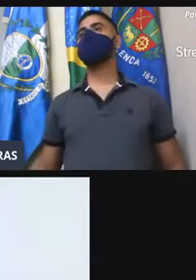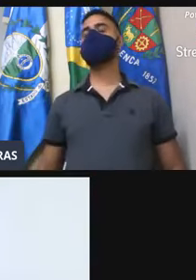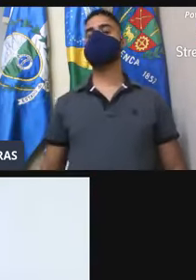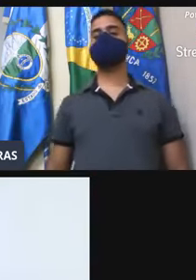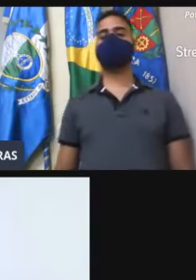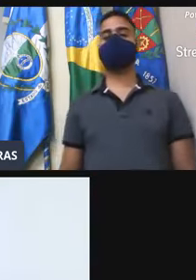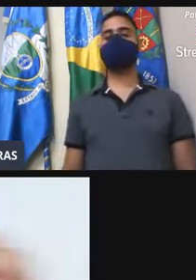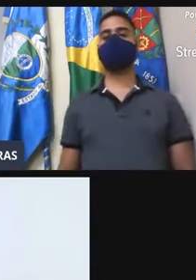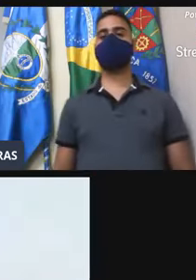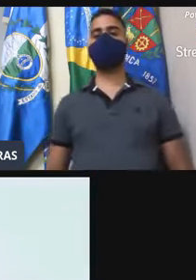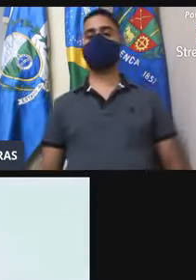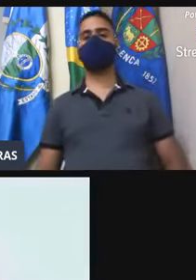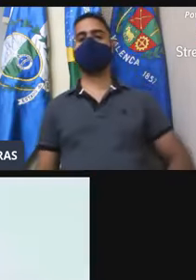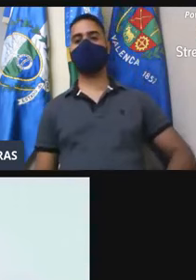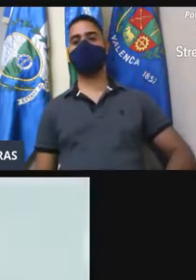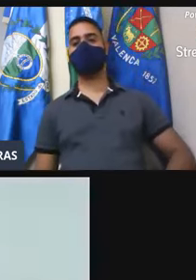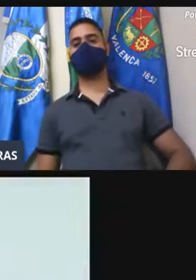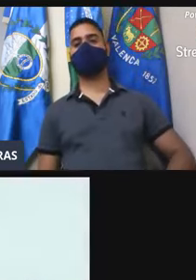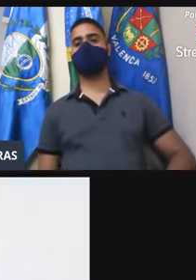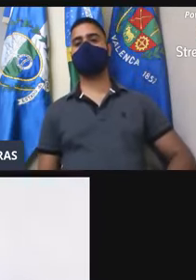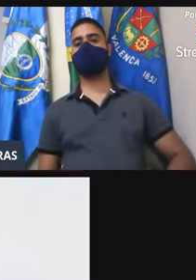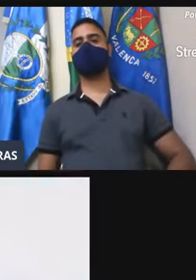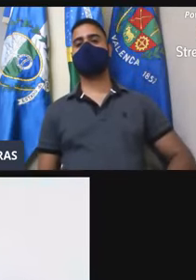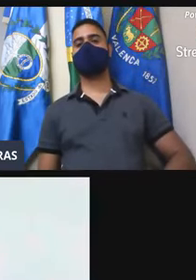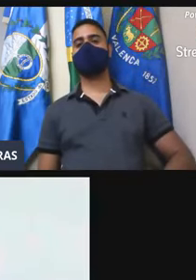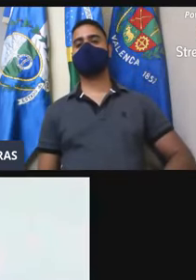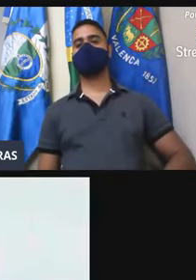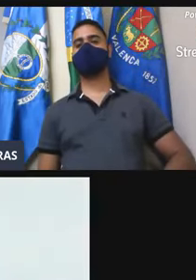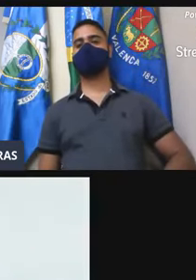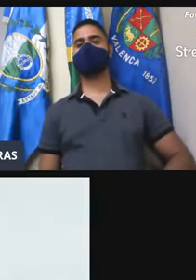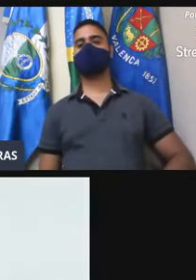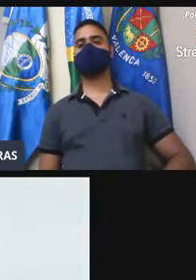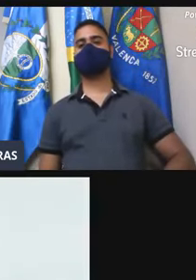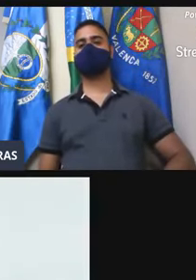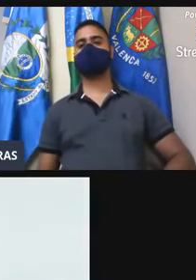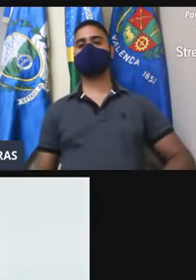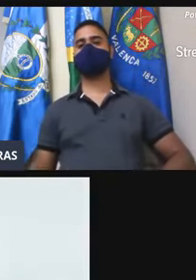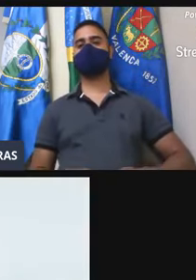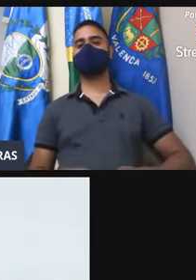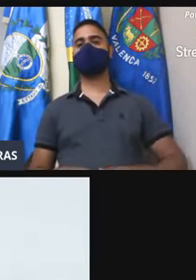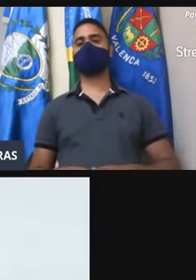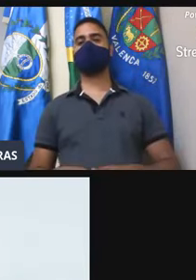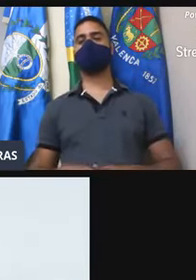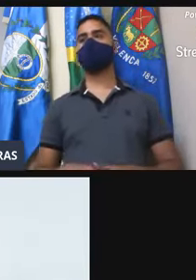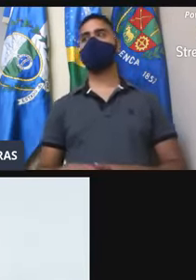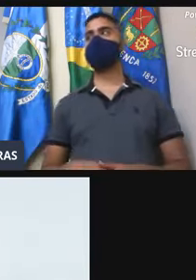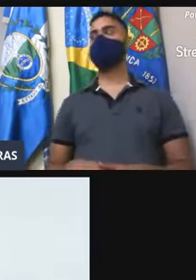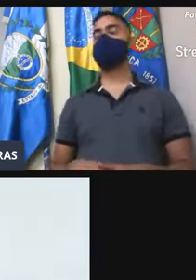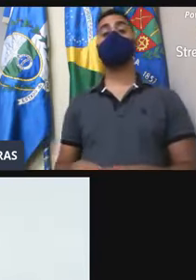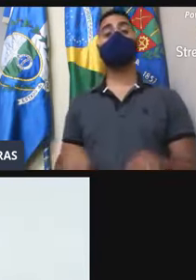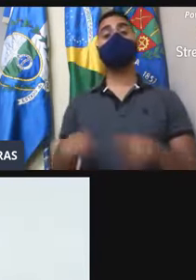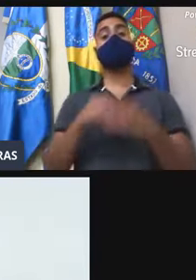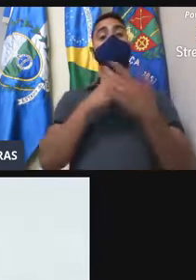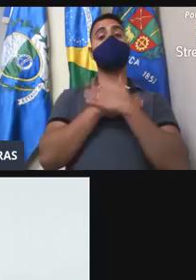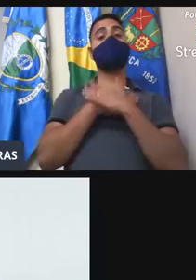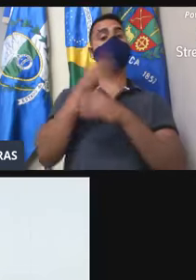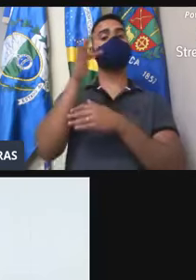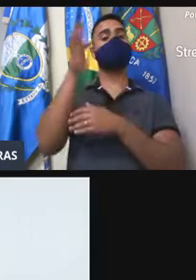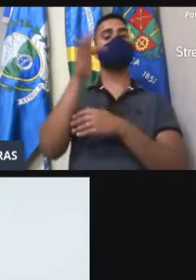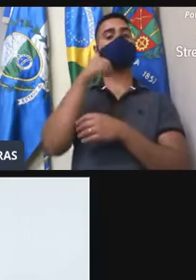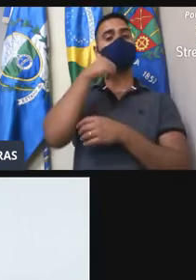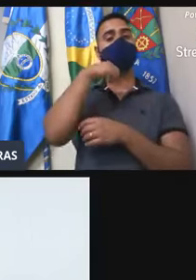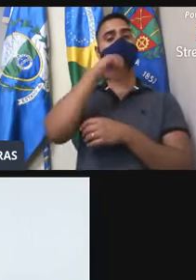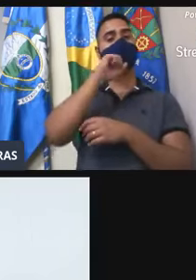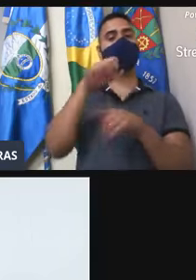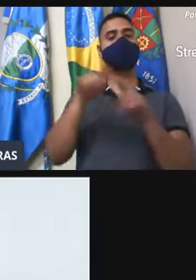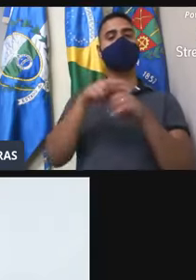Obrigado, vereadora. Estendo um abraço aqui a você, de todos nós vereadores, pela nossa futura mamãe, que o nosso nenenzinho, a nossa